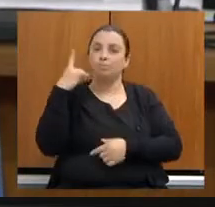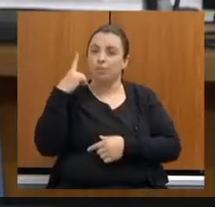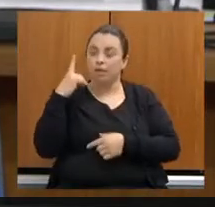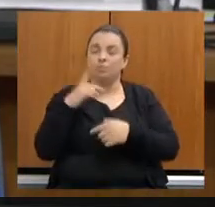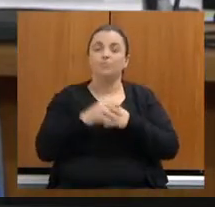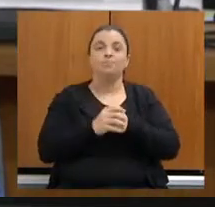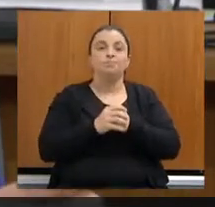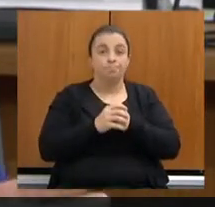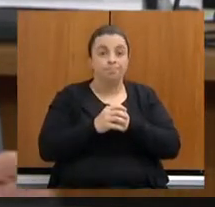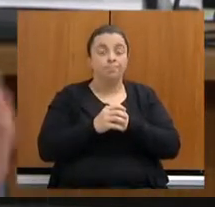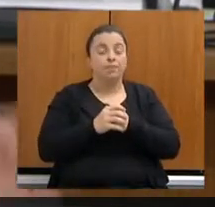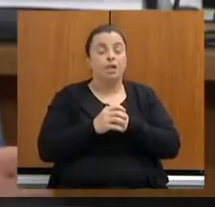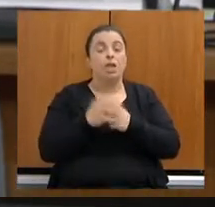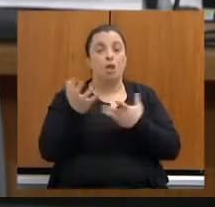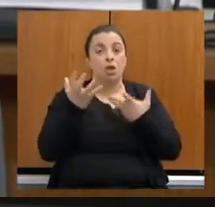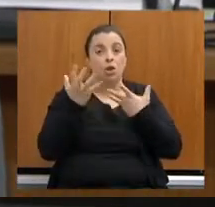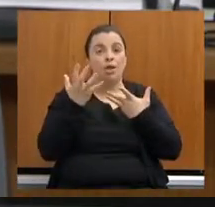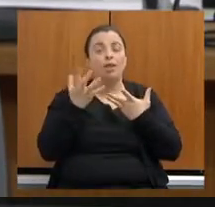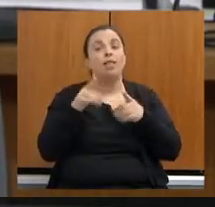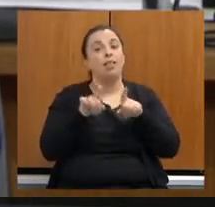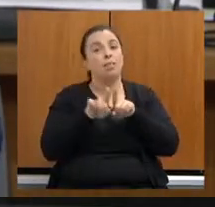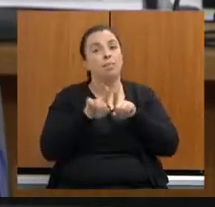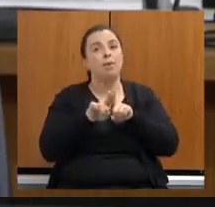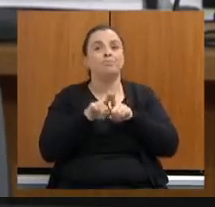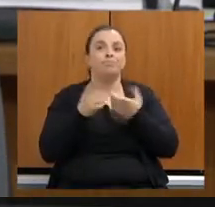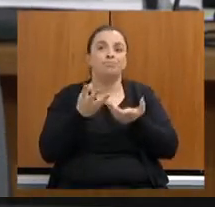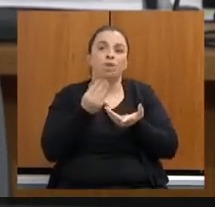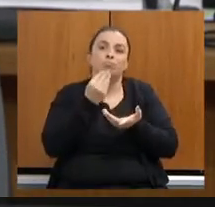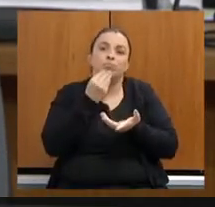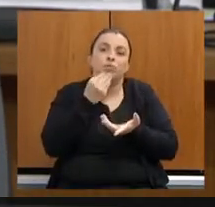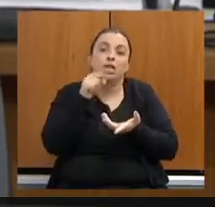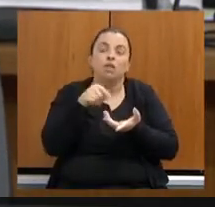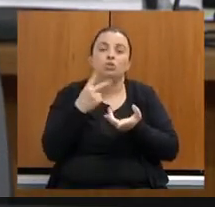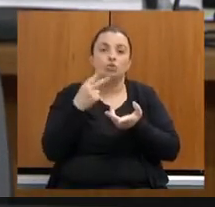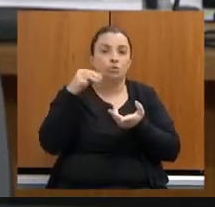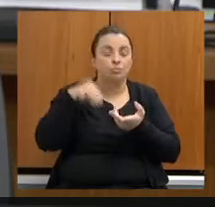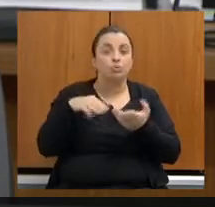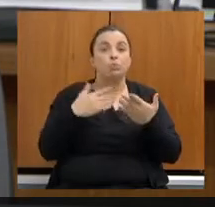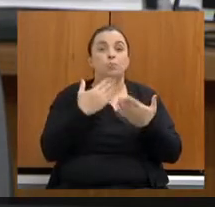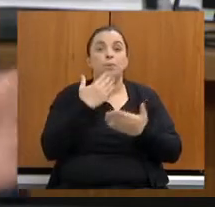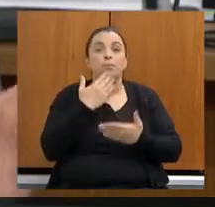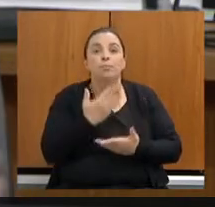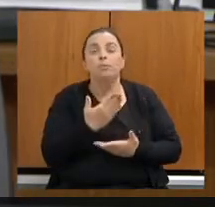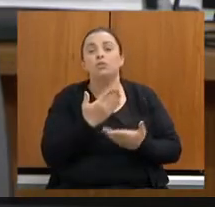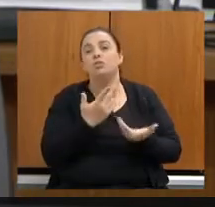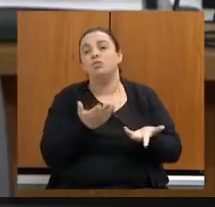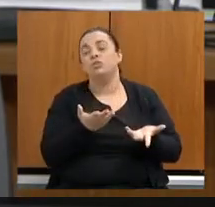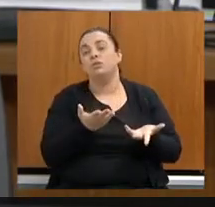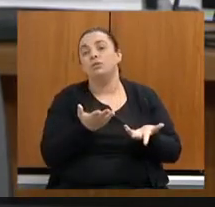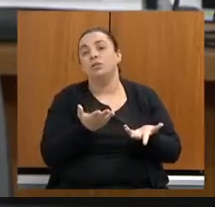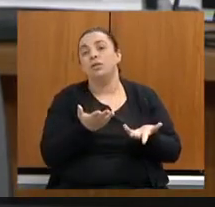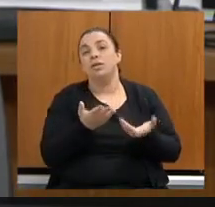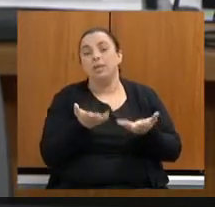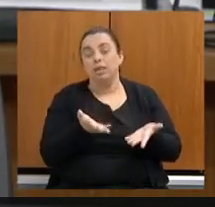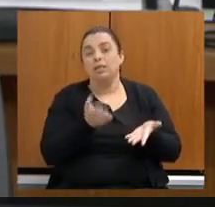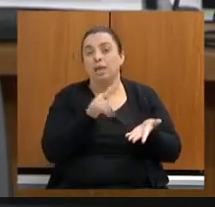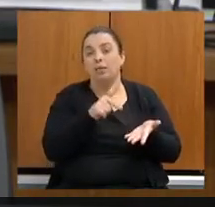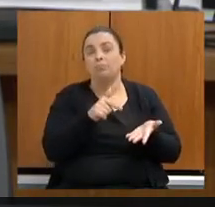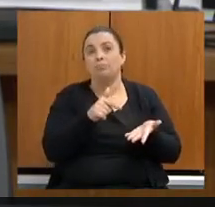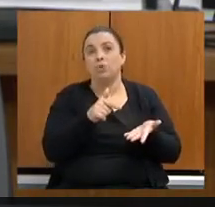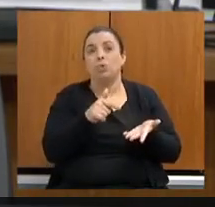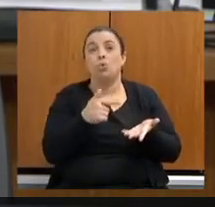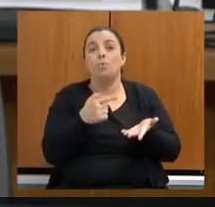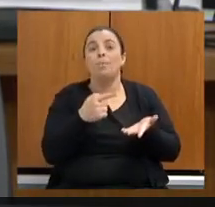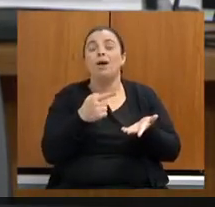é eu queria aproveitar esses dois minutos para pedir uma já aqui com a secretária uma